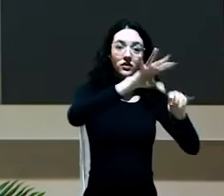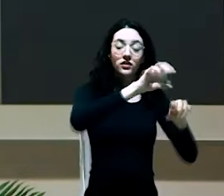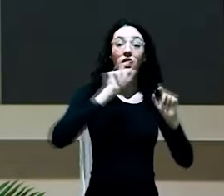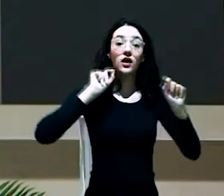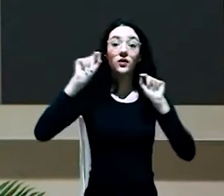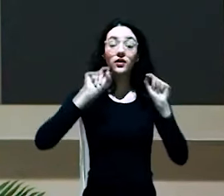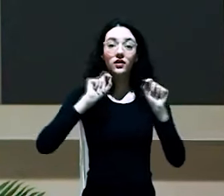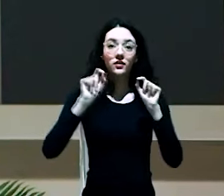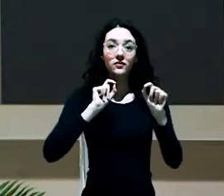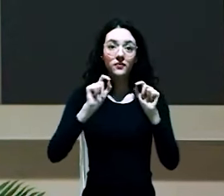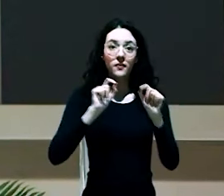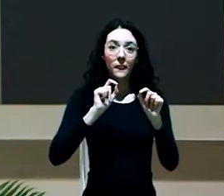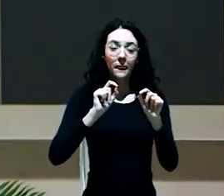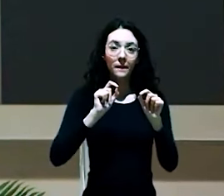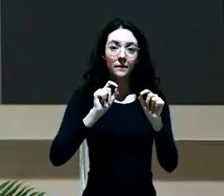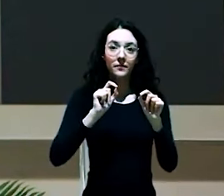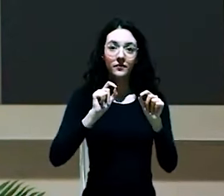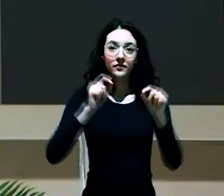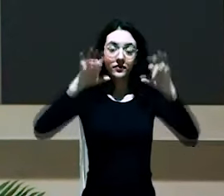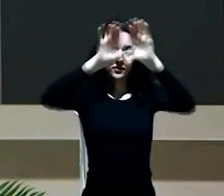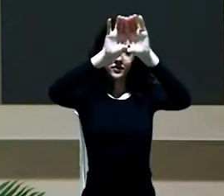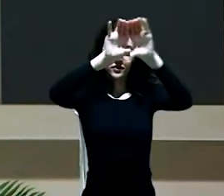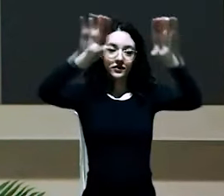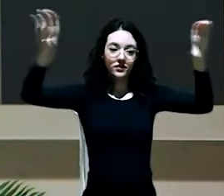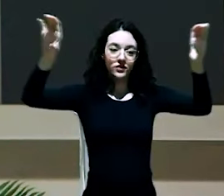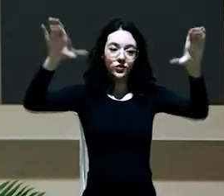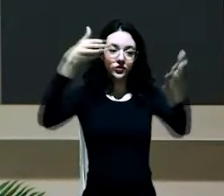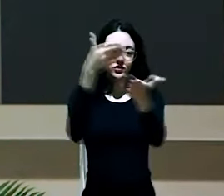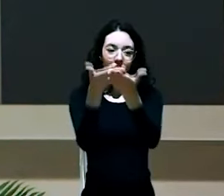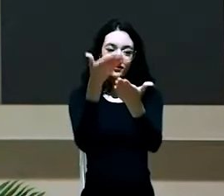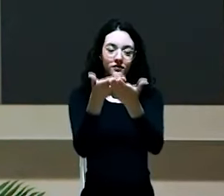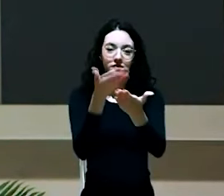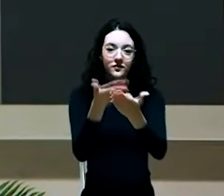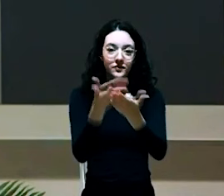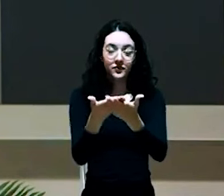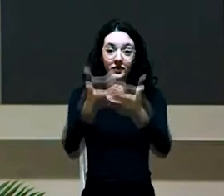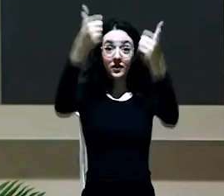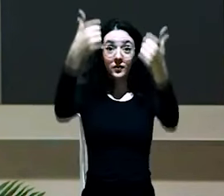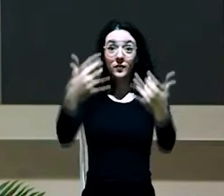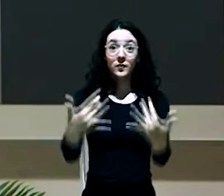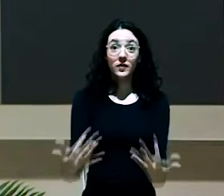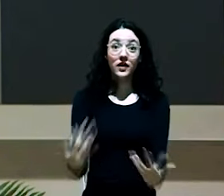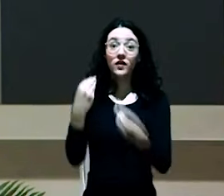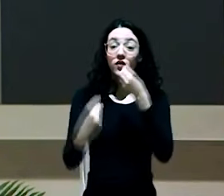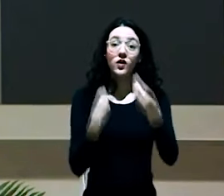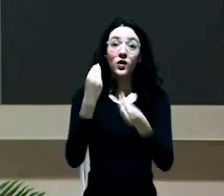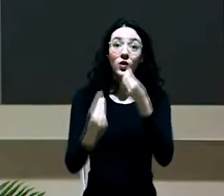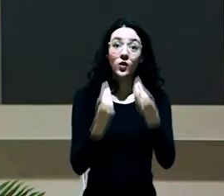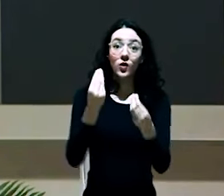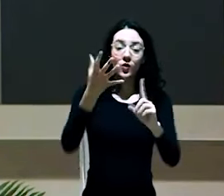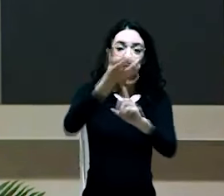tempo não se falava de escatologia, se falava de profecias bíblica, e dentro da profecia